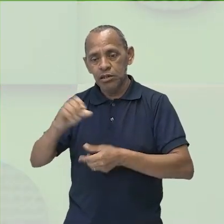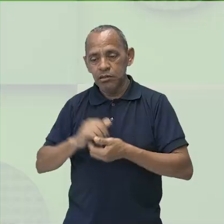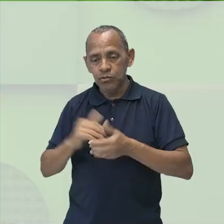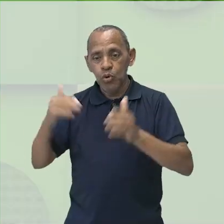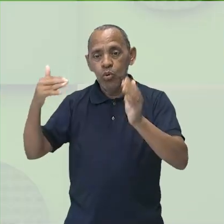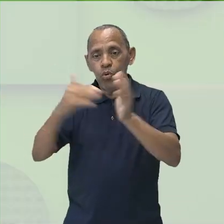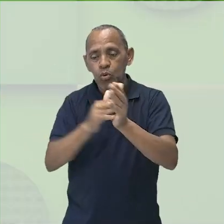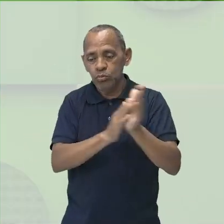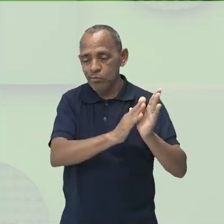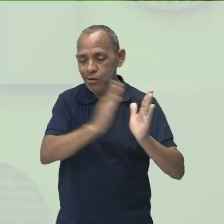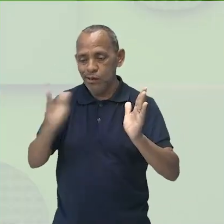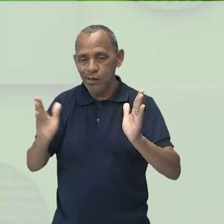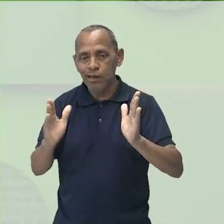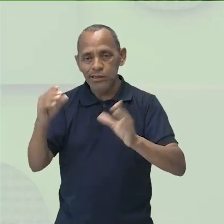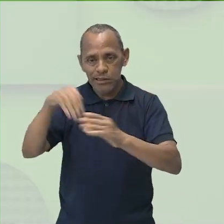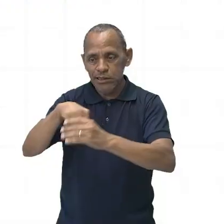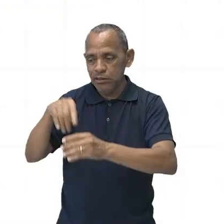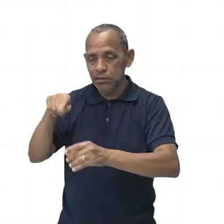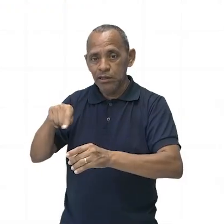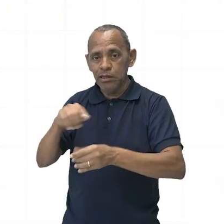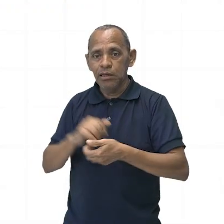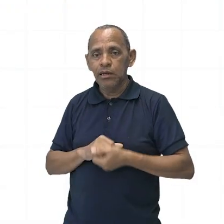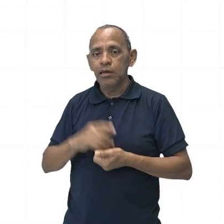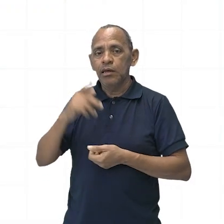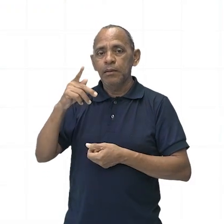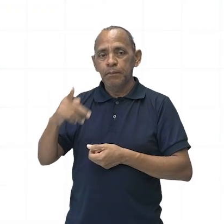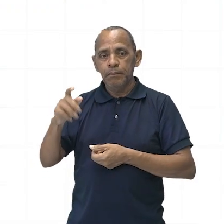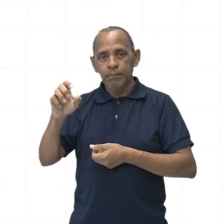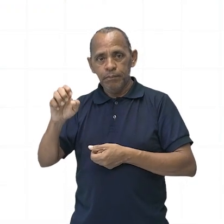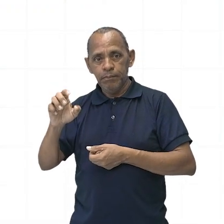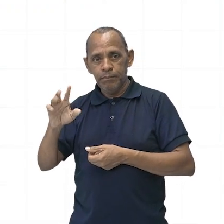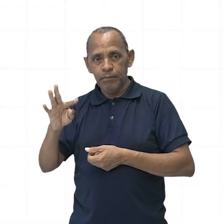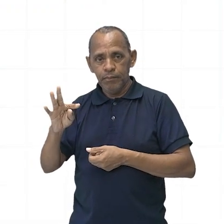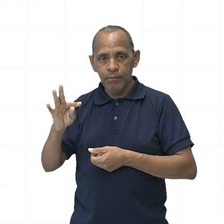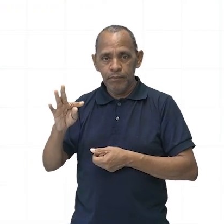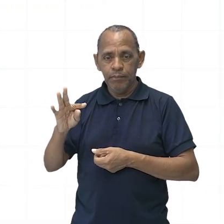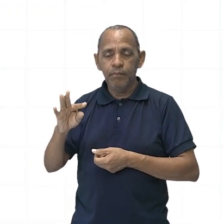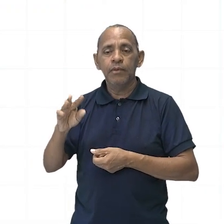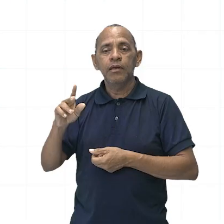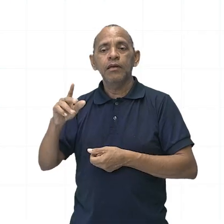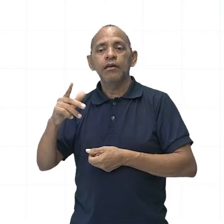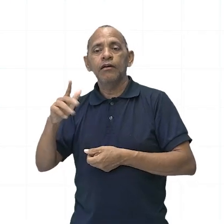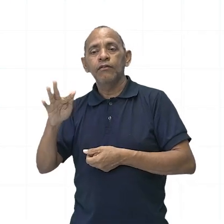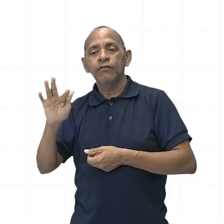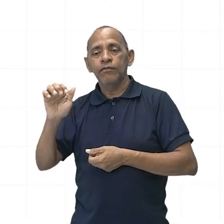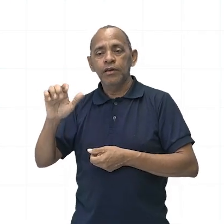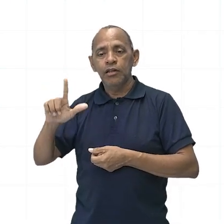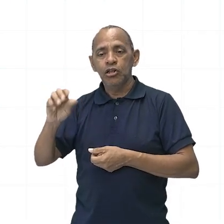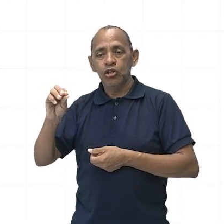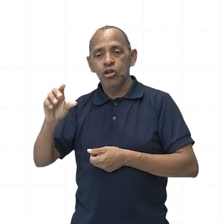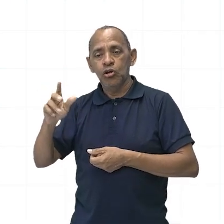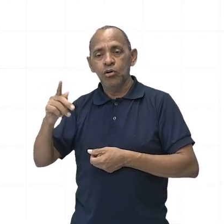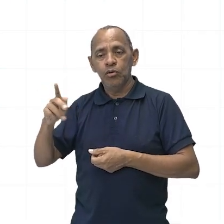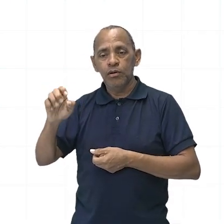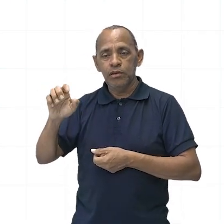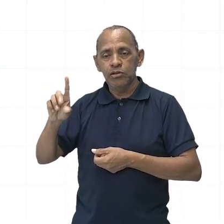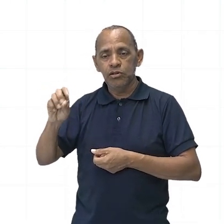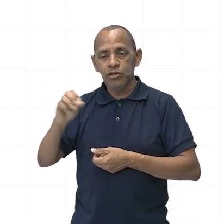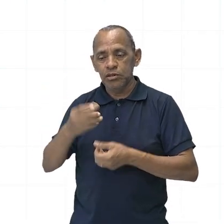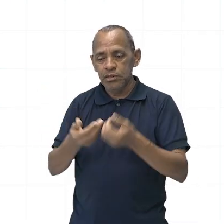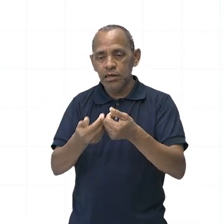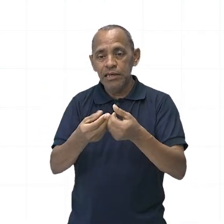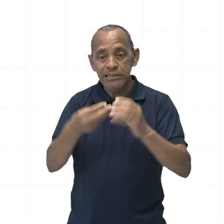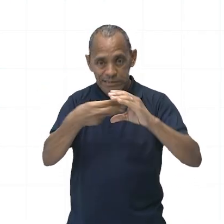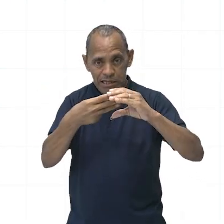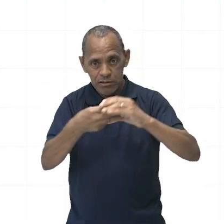fase dentro da meiose 2, que é a telófase 2. Vejam só. As células se dividem